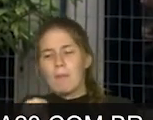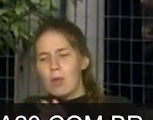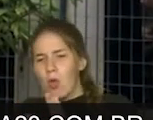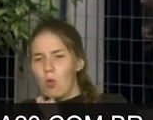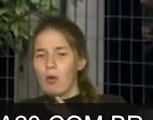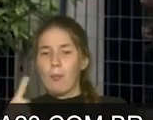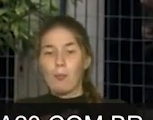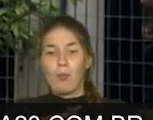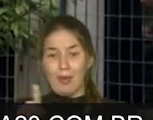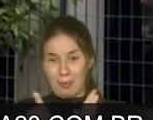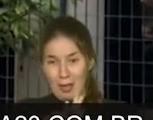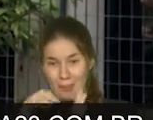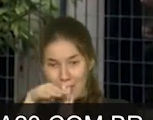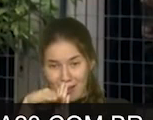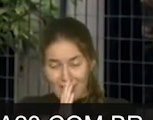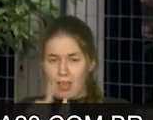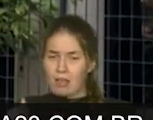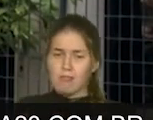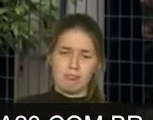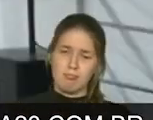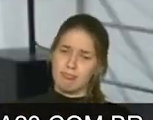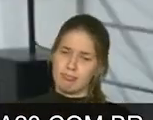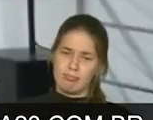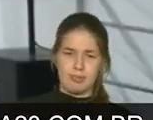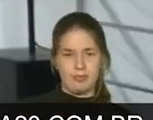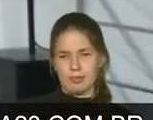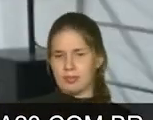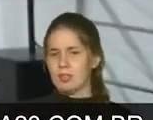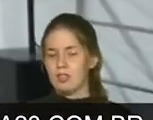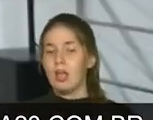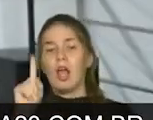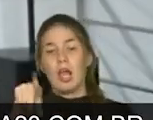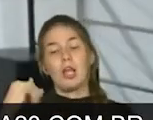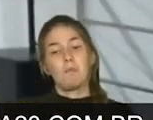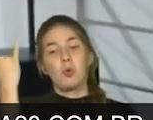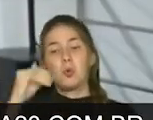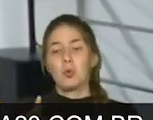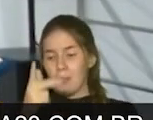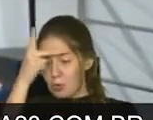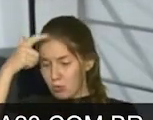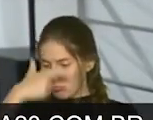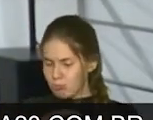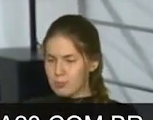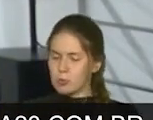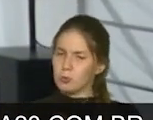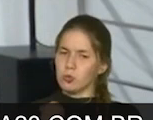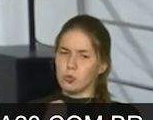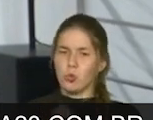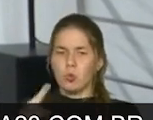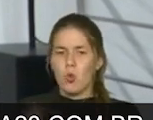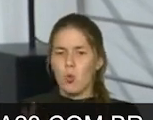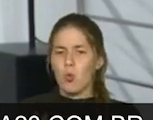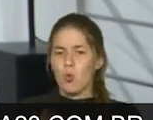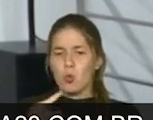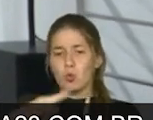até porque o benefício é para o resto da vida. É muito importante o segurado já ter esse planejamento, esse cuidado